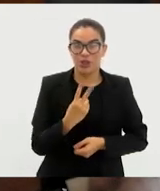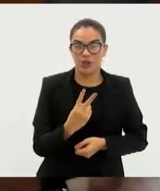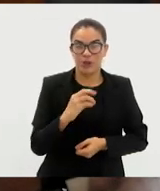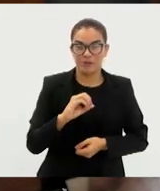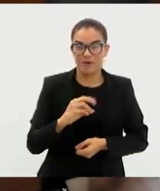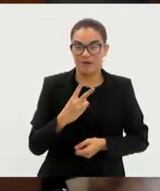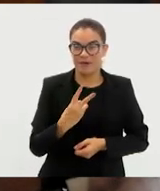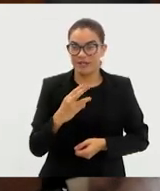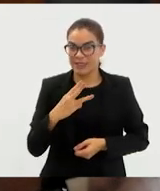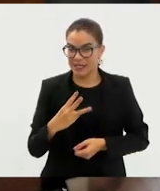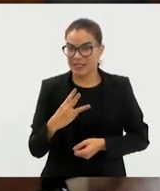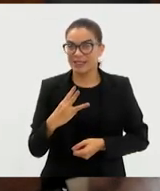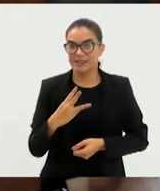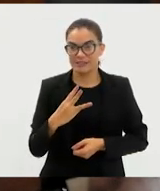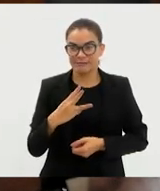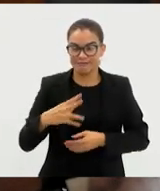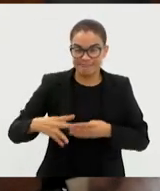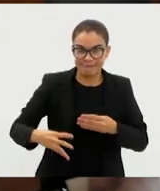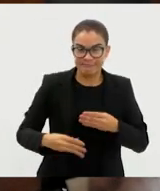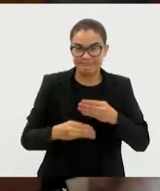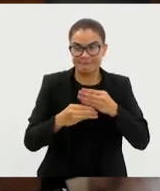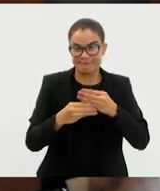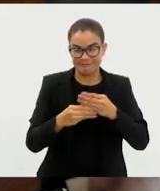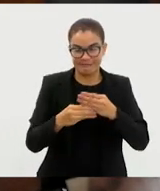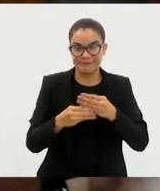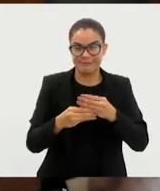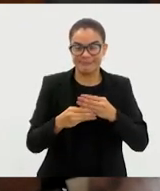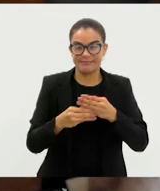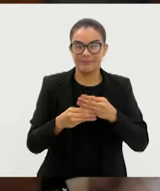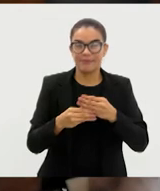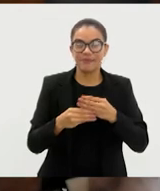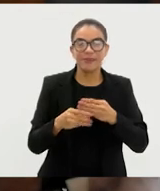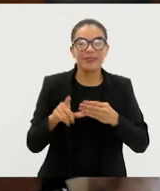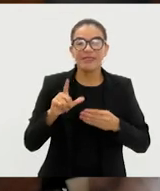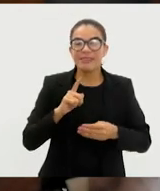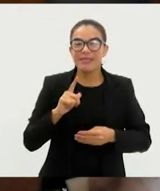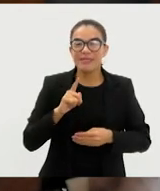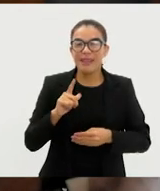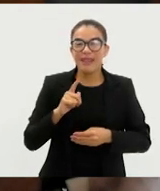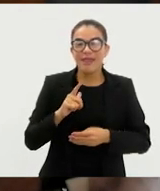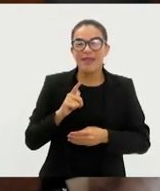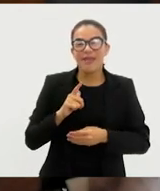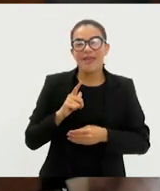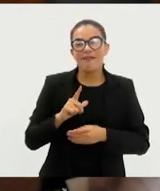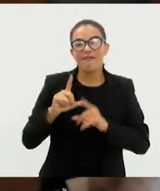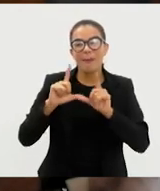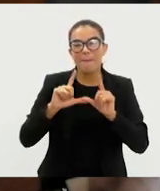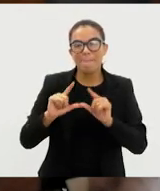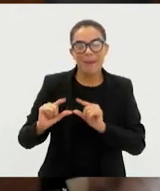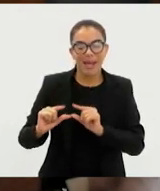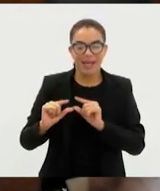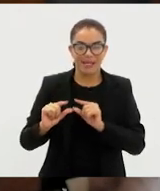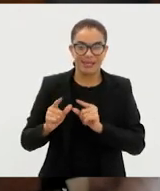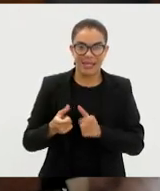2023, juros e encargos da dívida, 3 bi. Amortização da dívida,